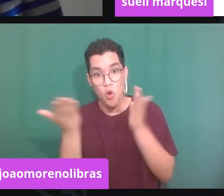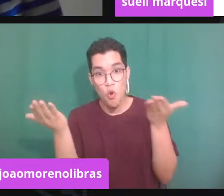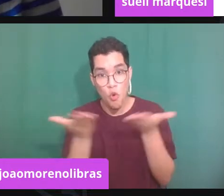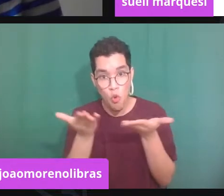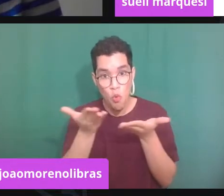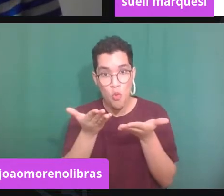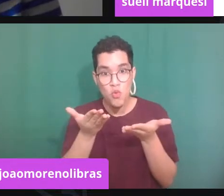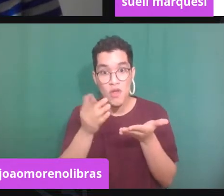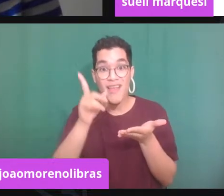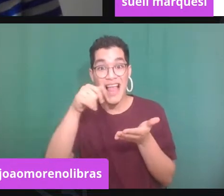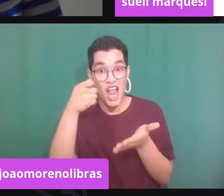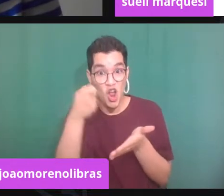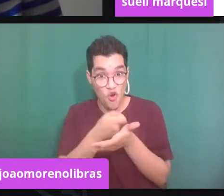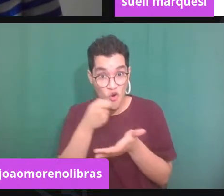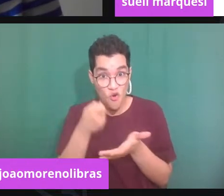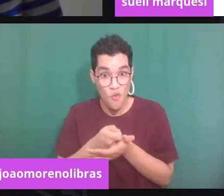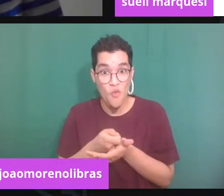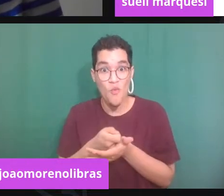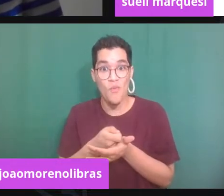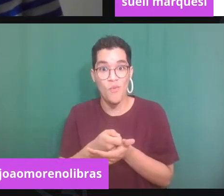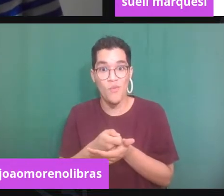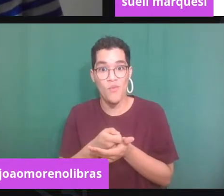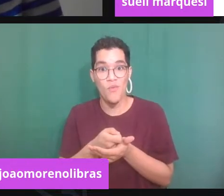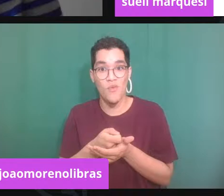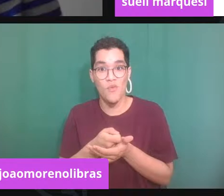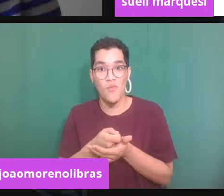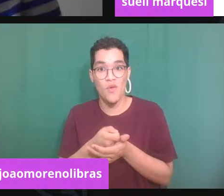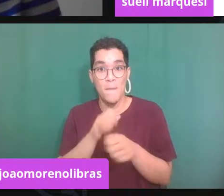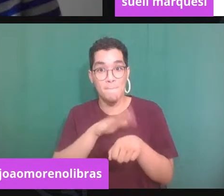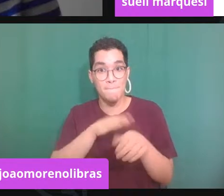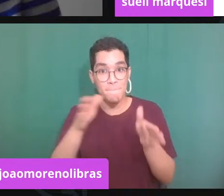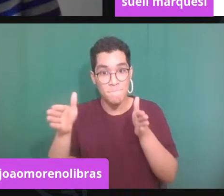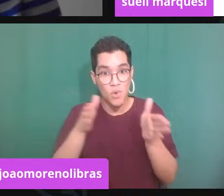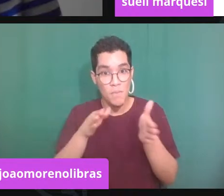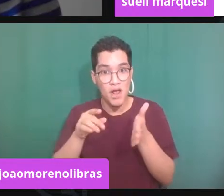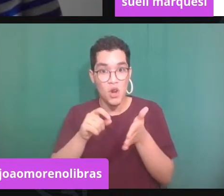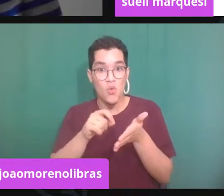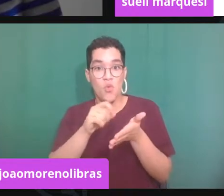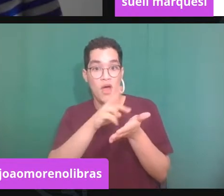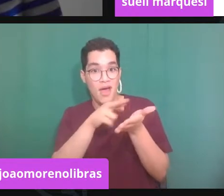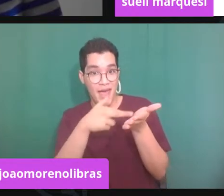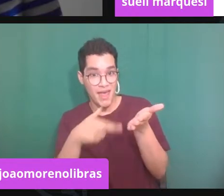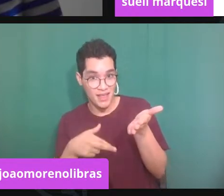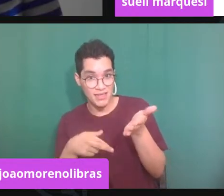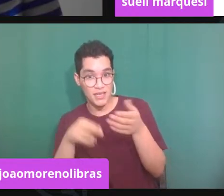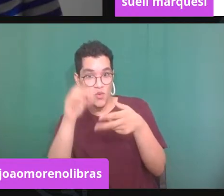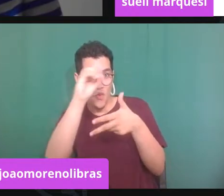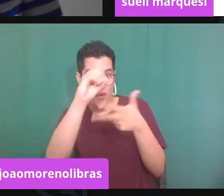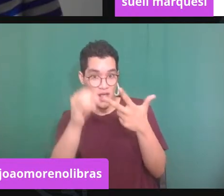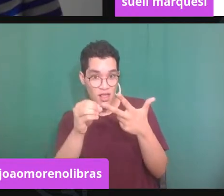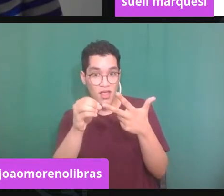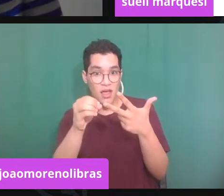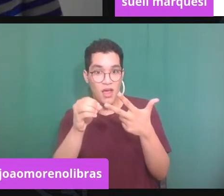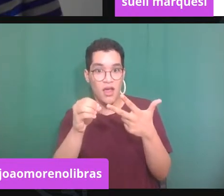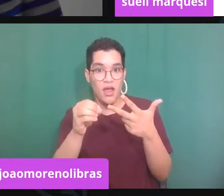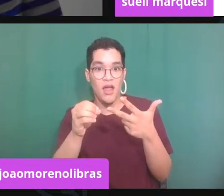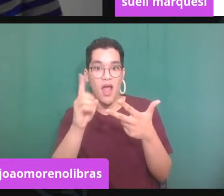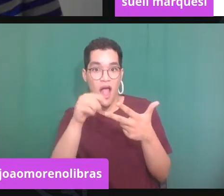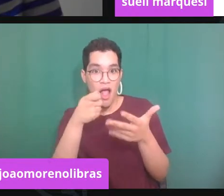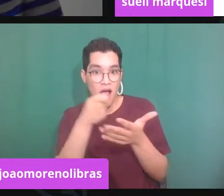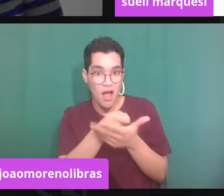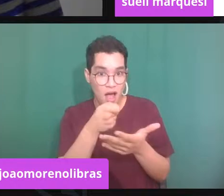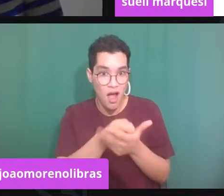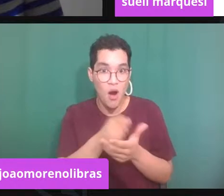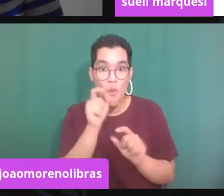cobra na correção de redações de vestibular, de redações do Enem também, né? Então, por